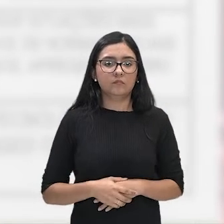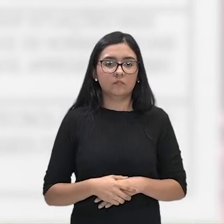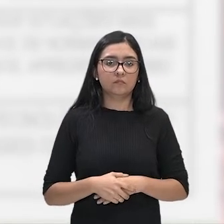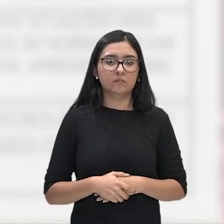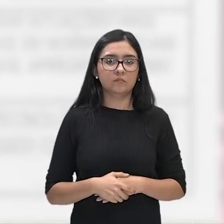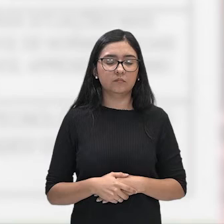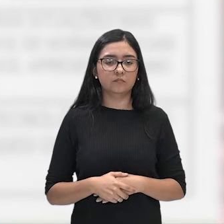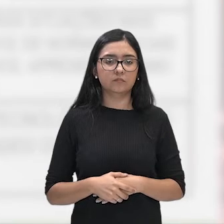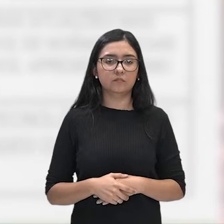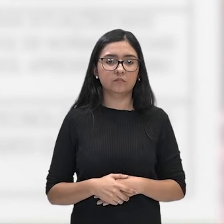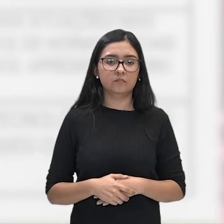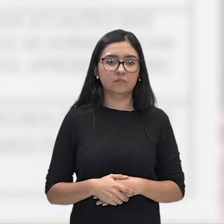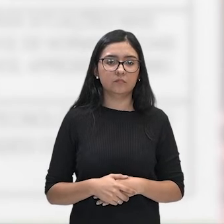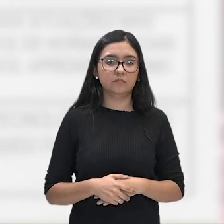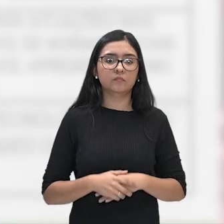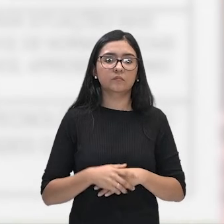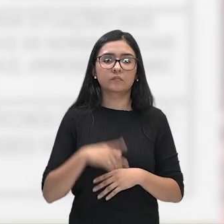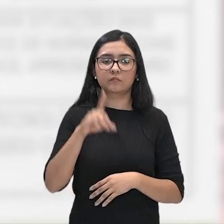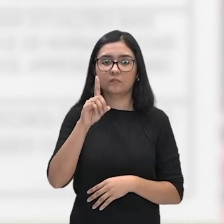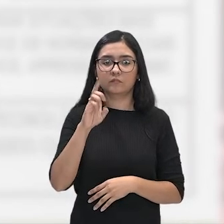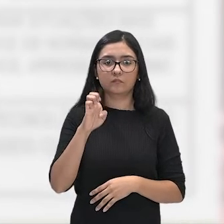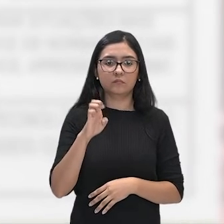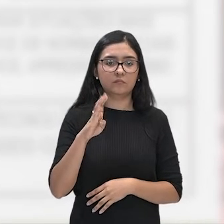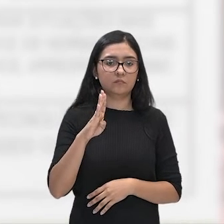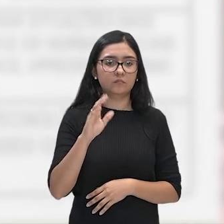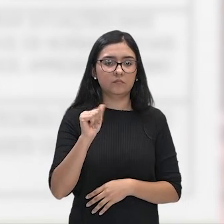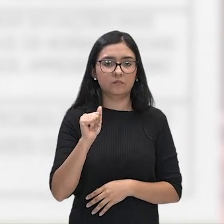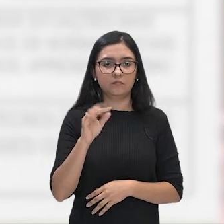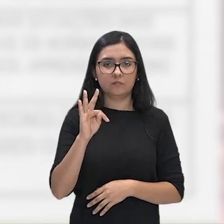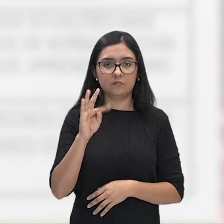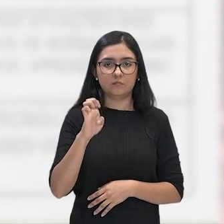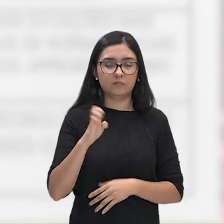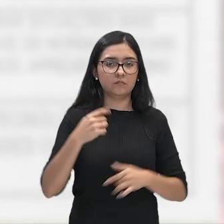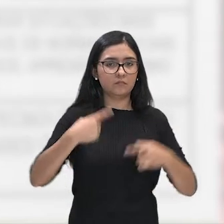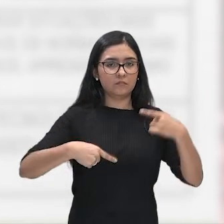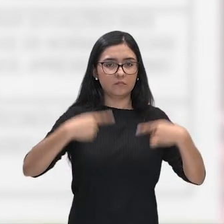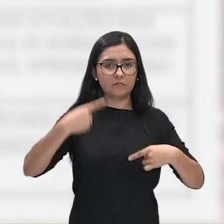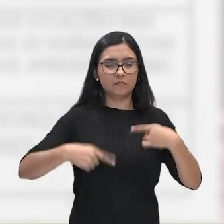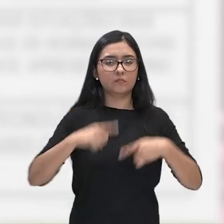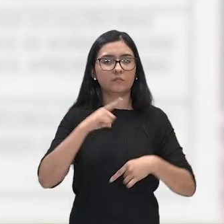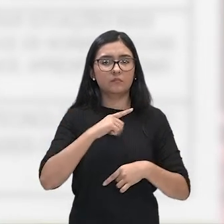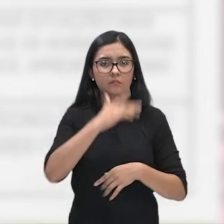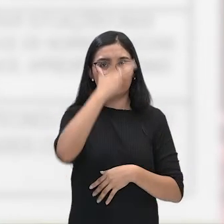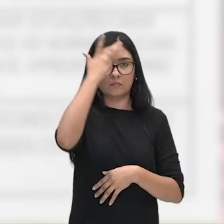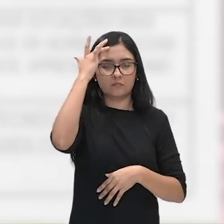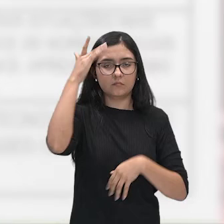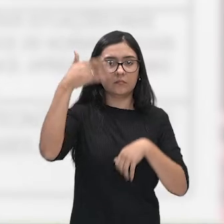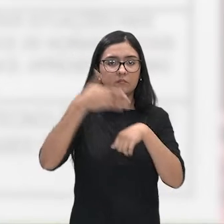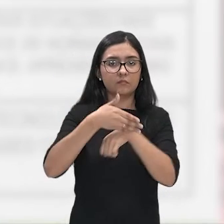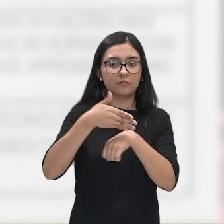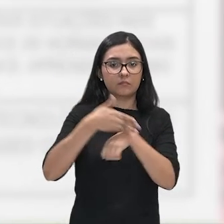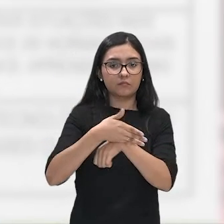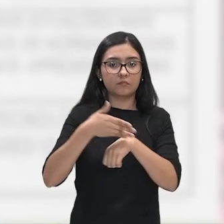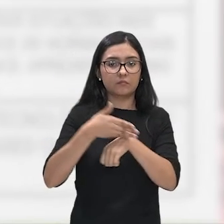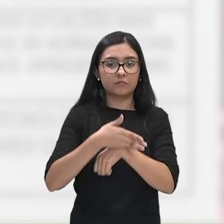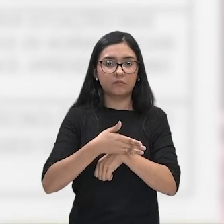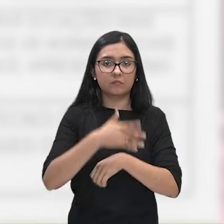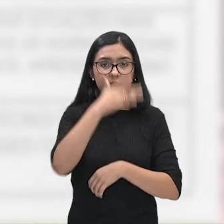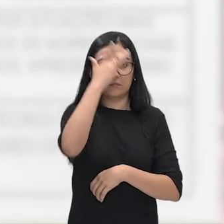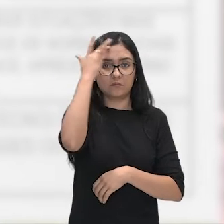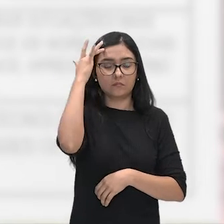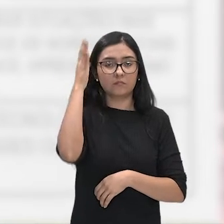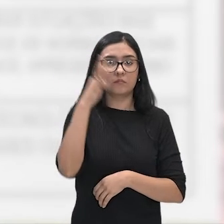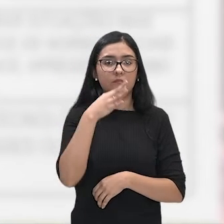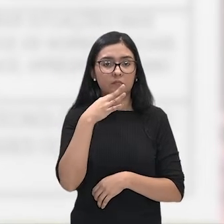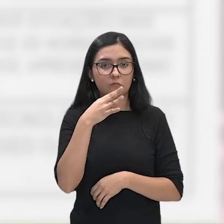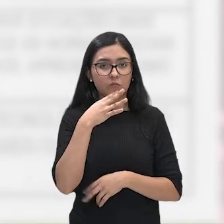Geralmente se traz pessoas, né, quando se vai fazer um debate, pessoas que